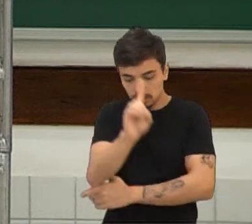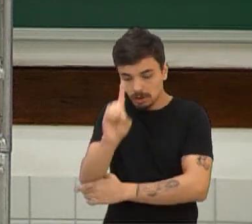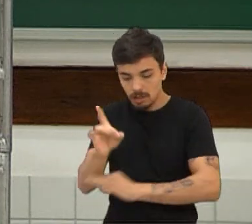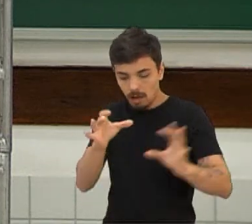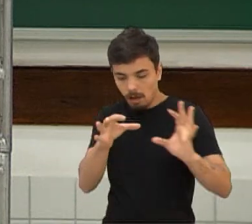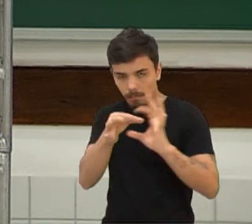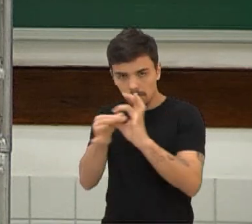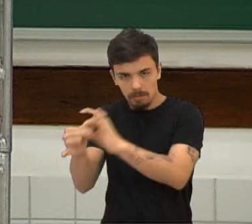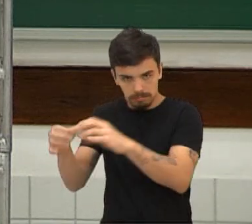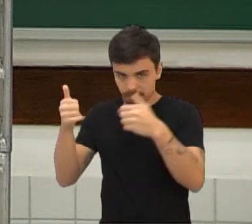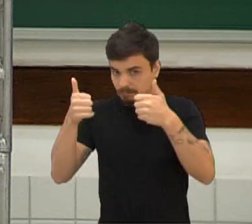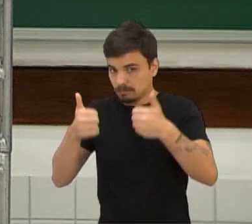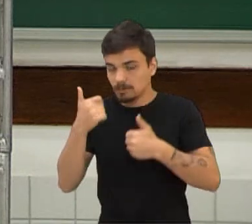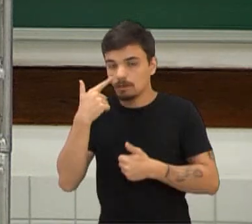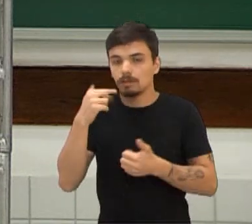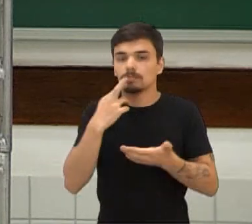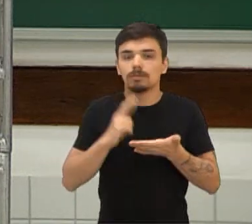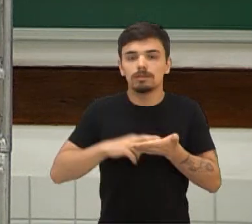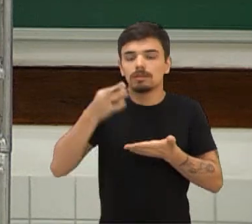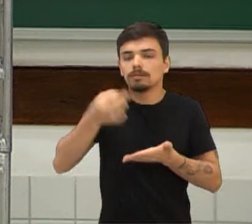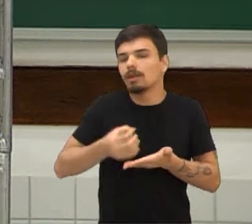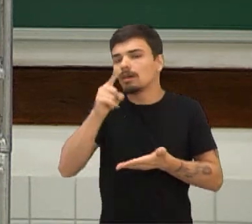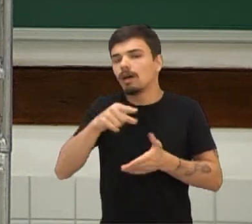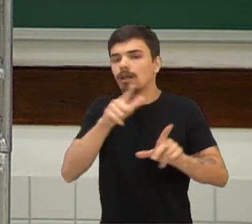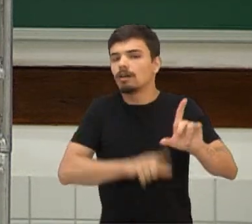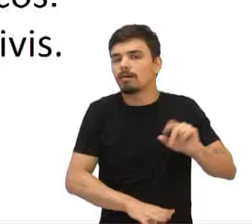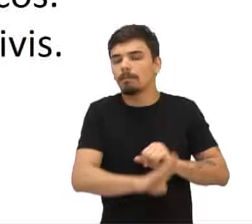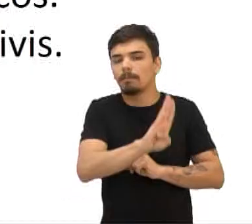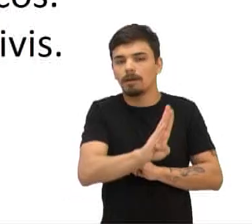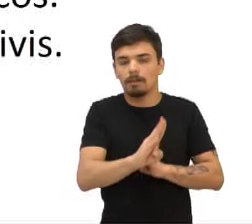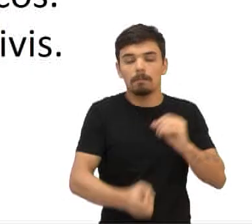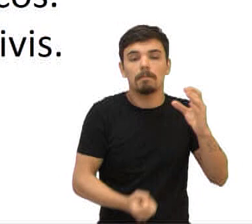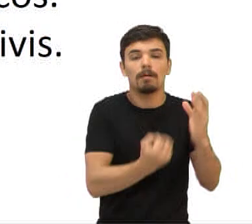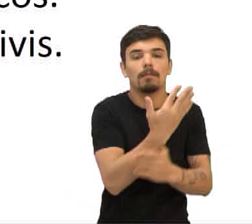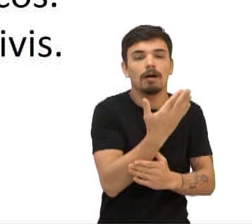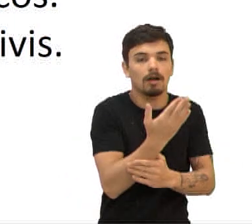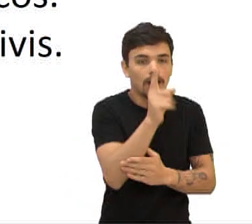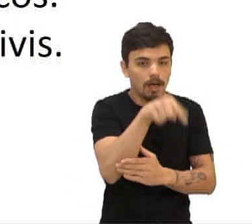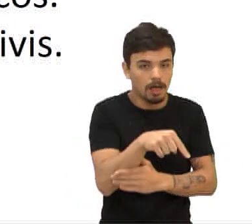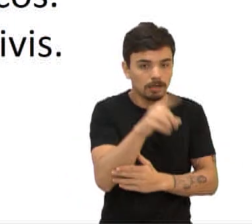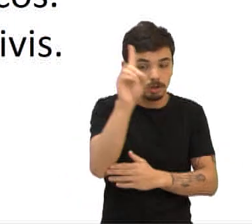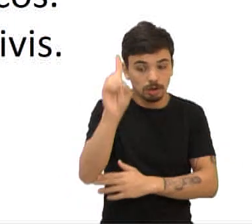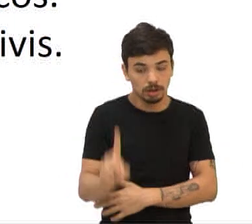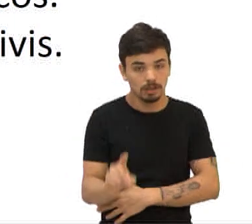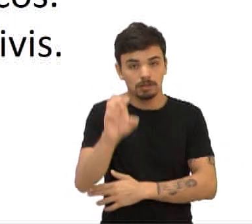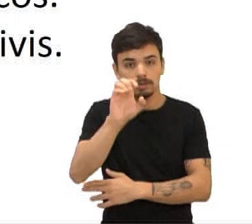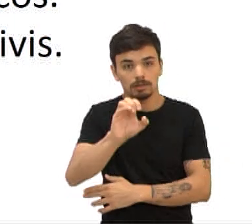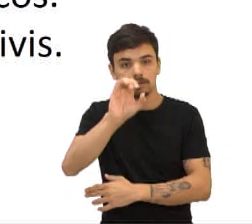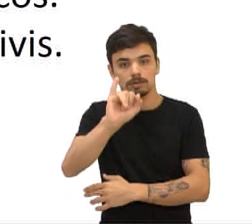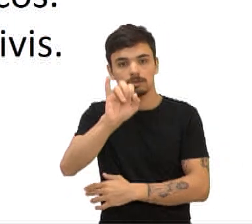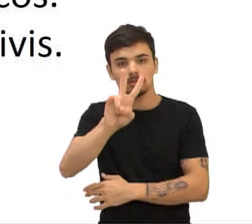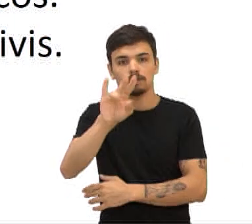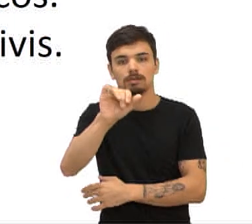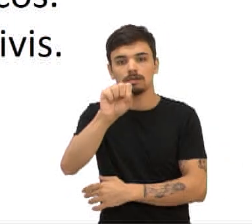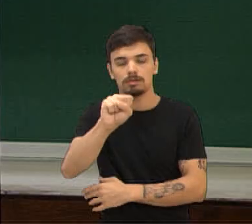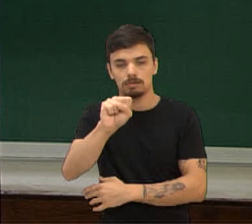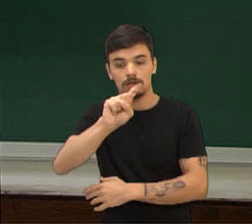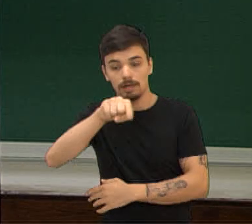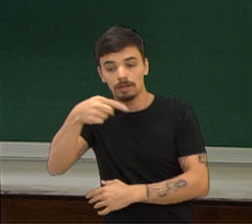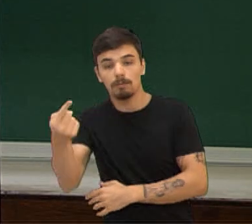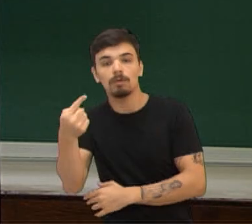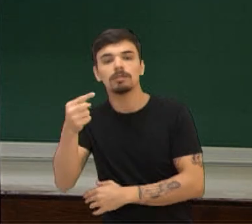outro. Vamos ver a resposta correta. Letra B, primeiro surgem os chamados direitos civis, depois os